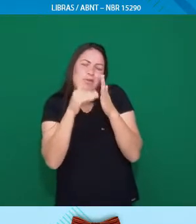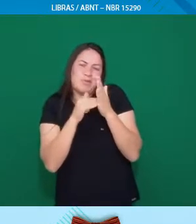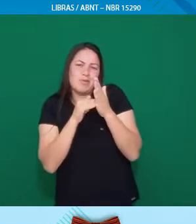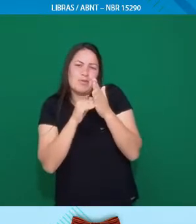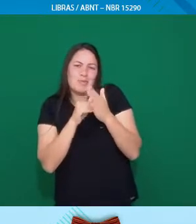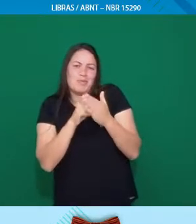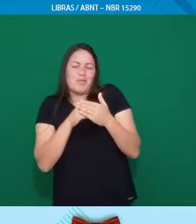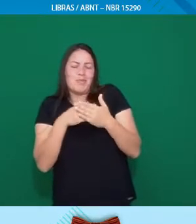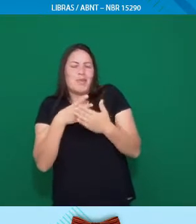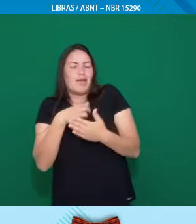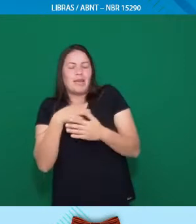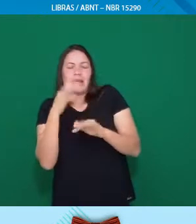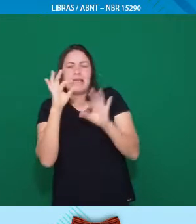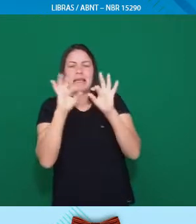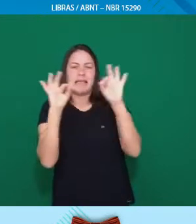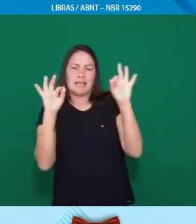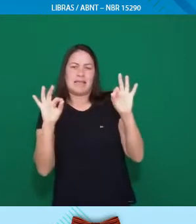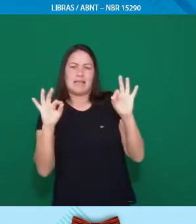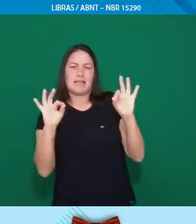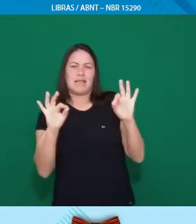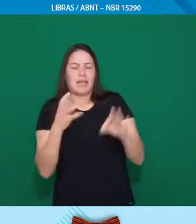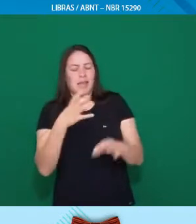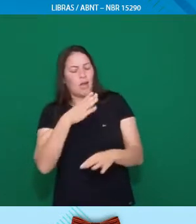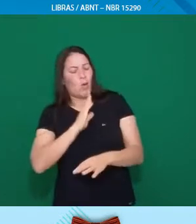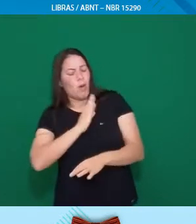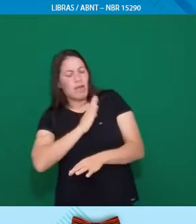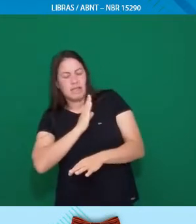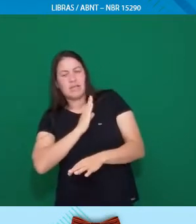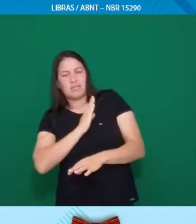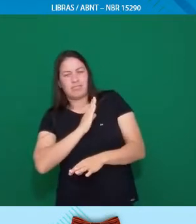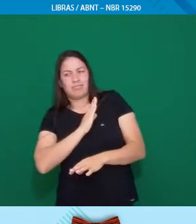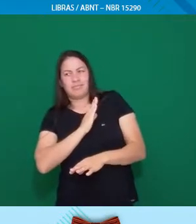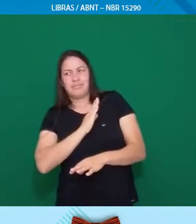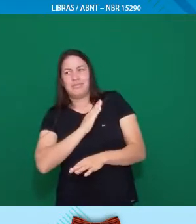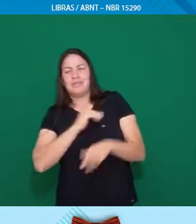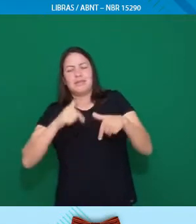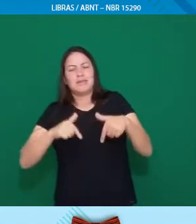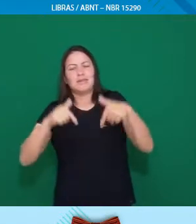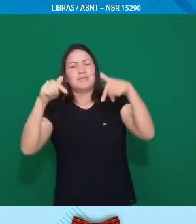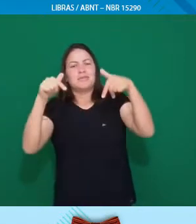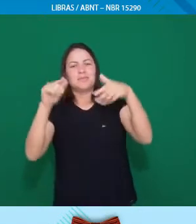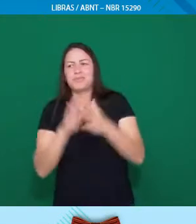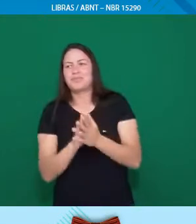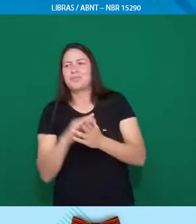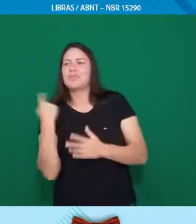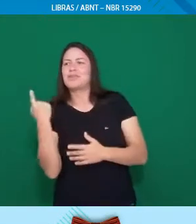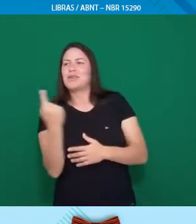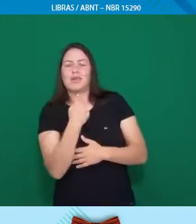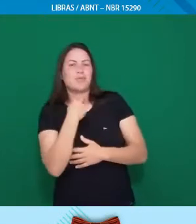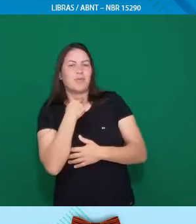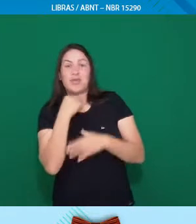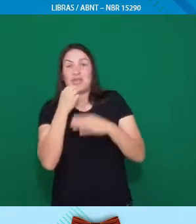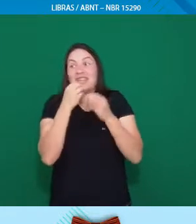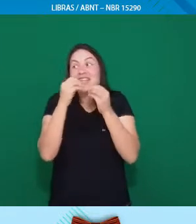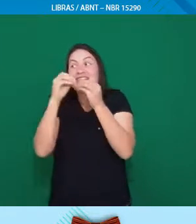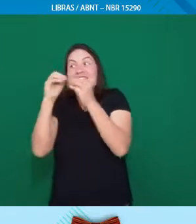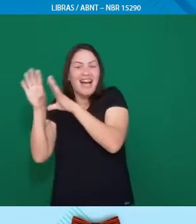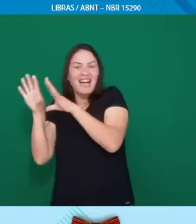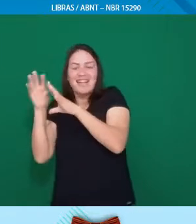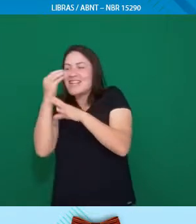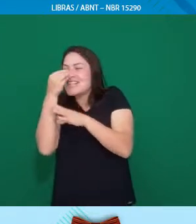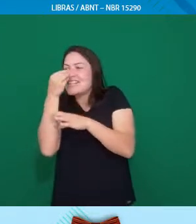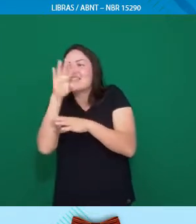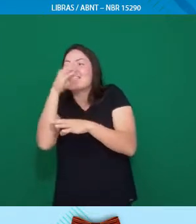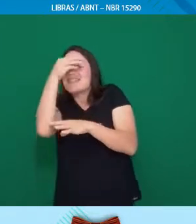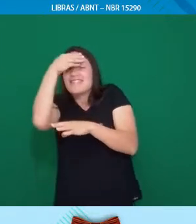estão ali Esse é um singelo mas decoração de forma nós não poderíamos deixar